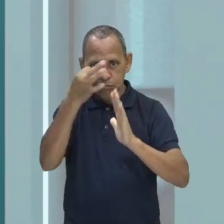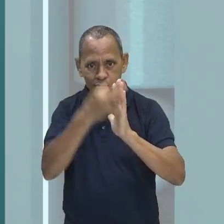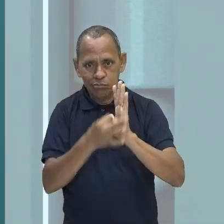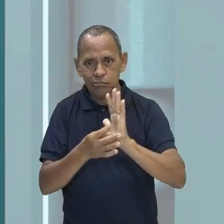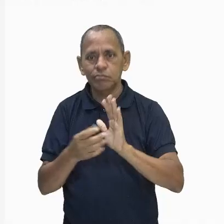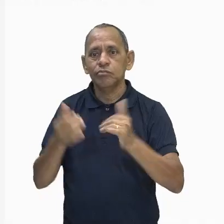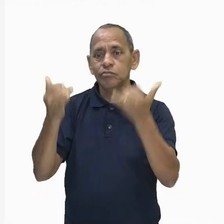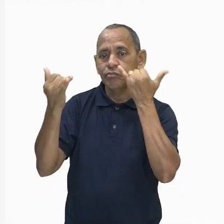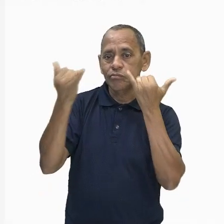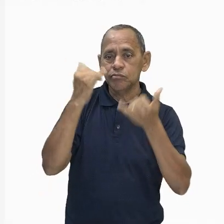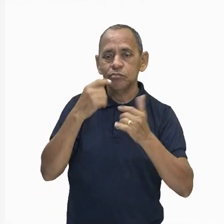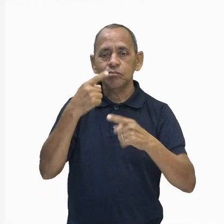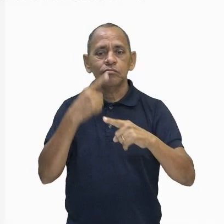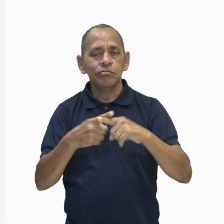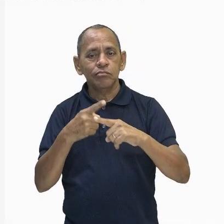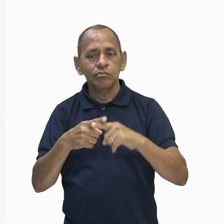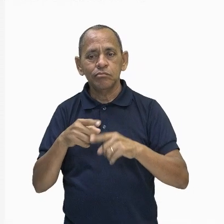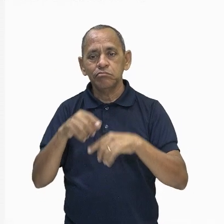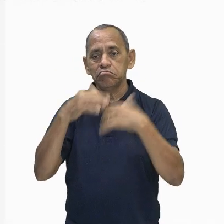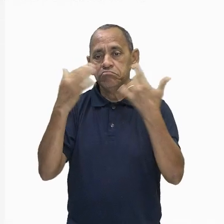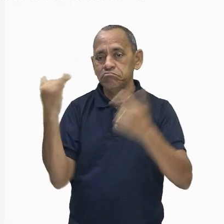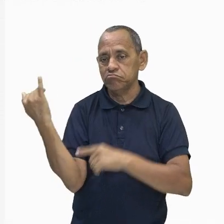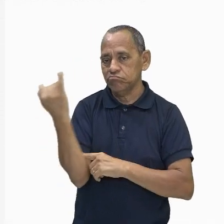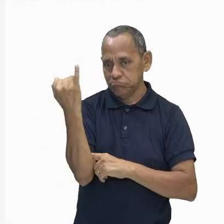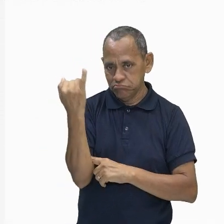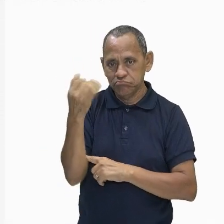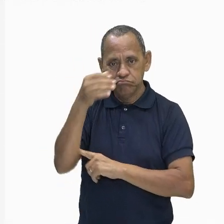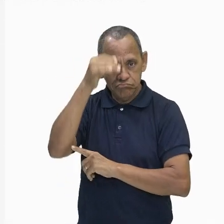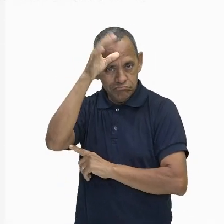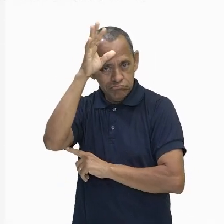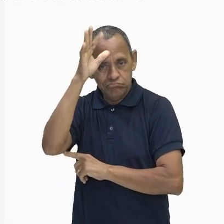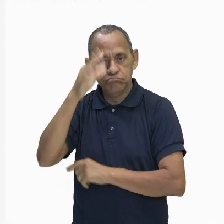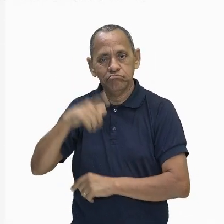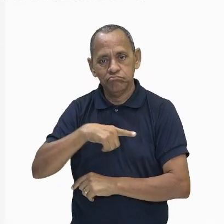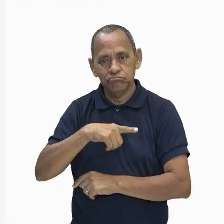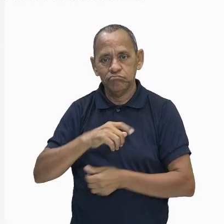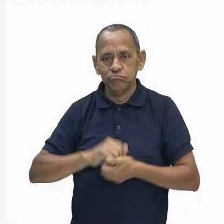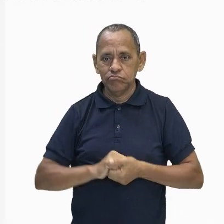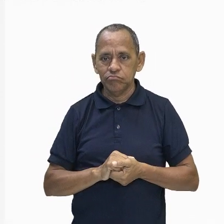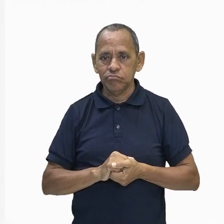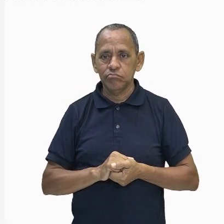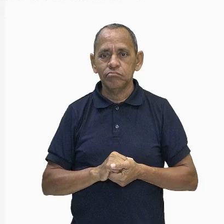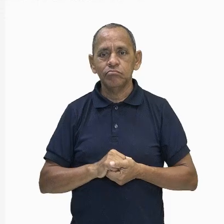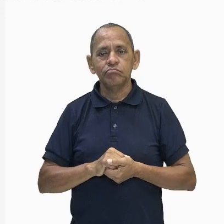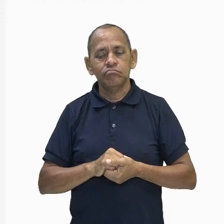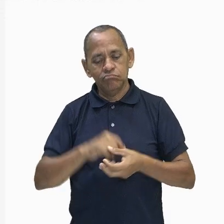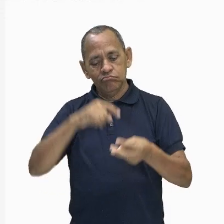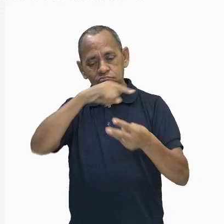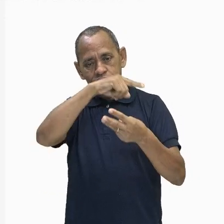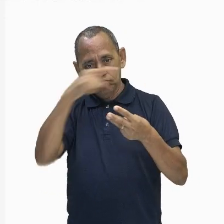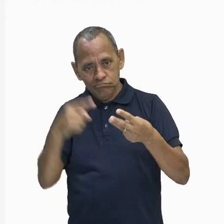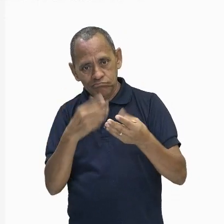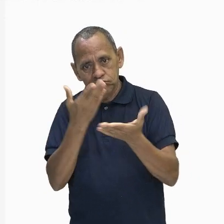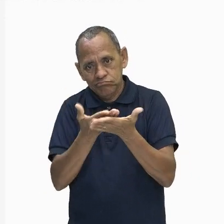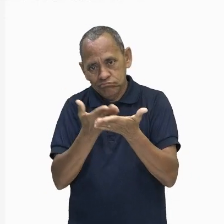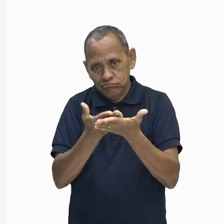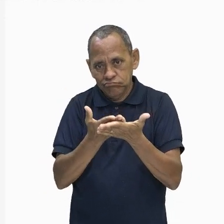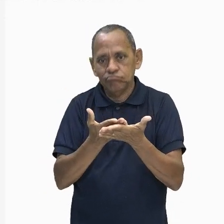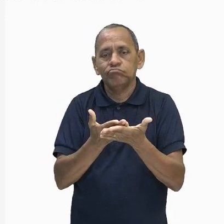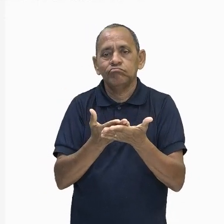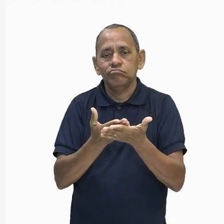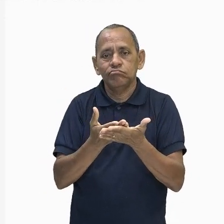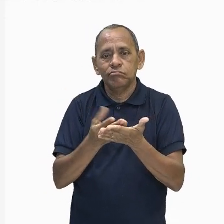a gente qual é a importância desse conhecimento. Então, estudar os 3 tipos de termos não é apenas